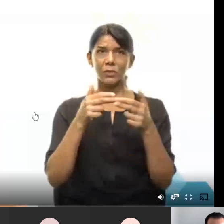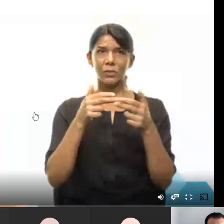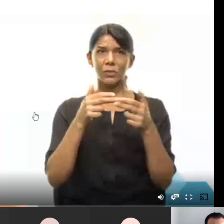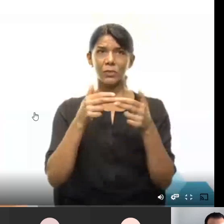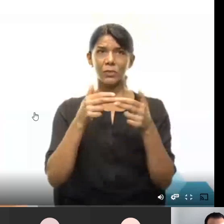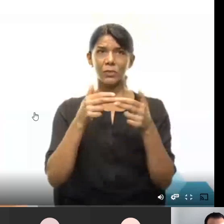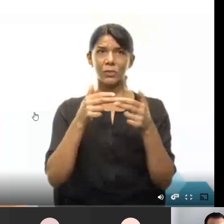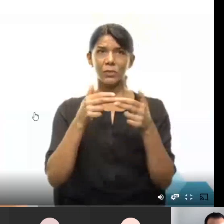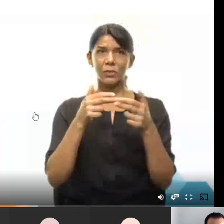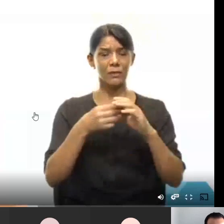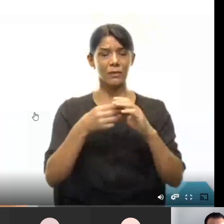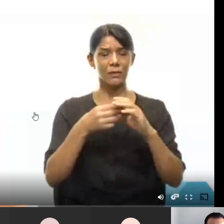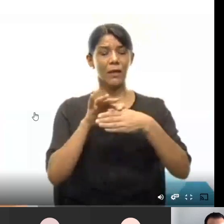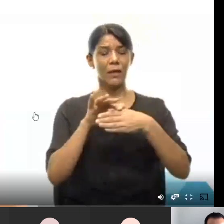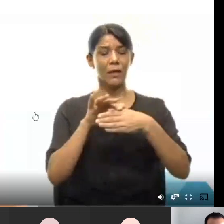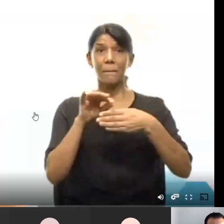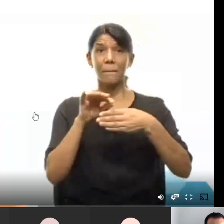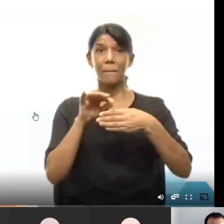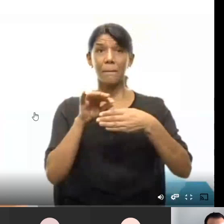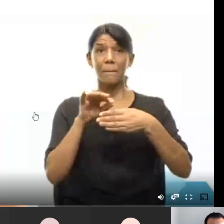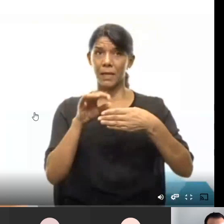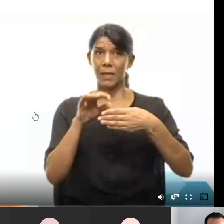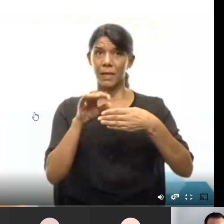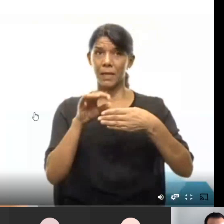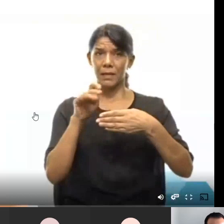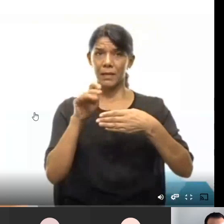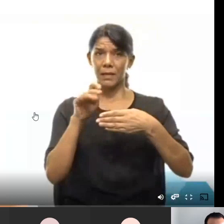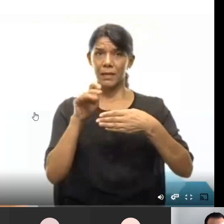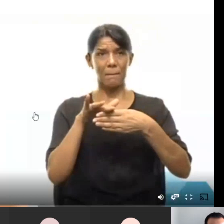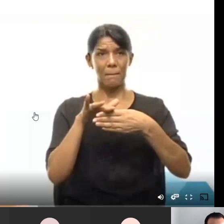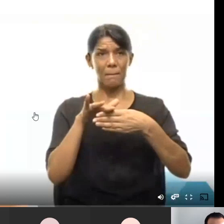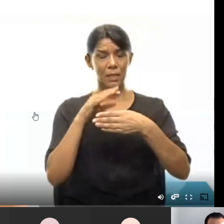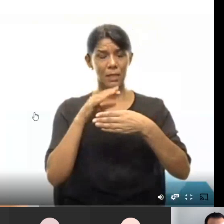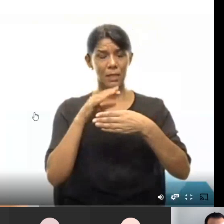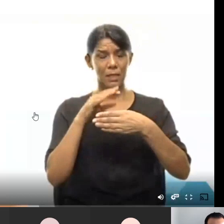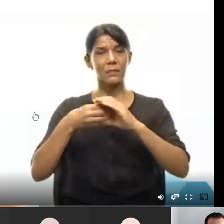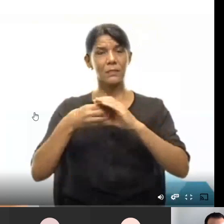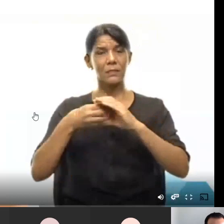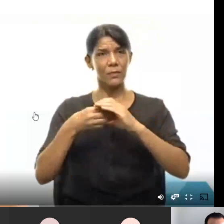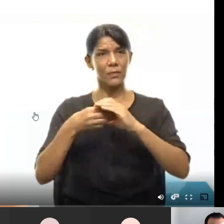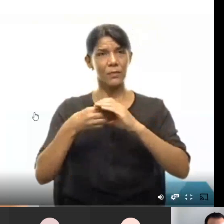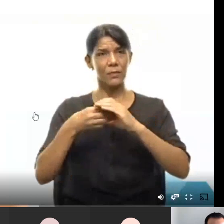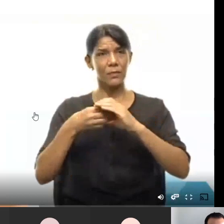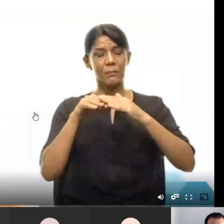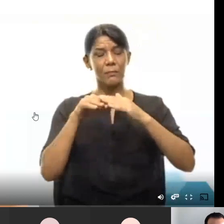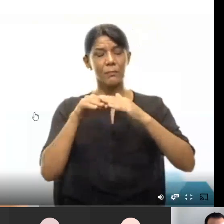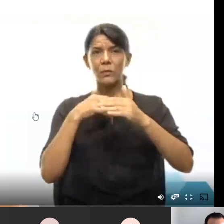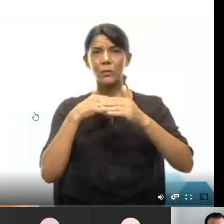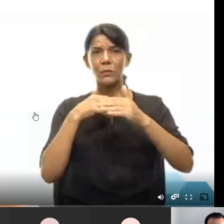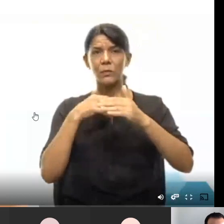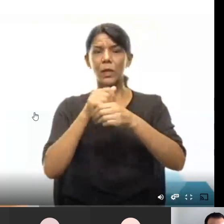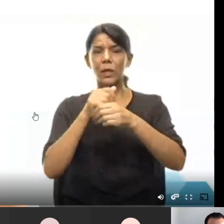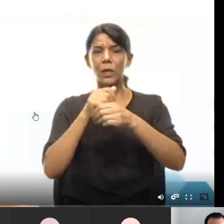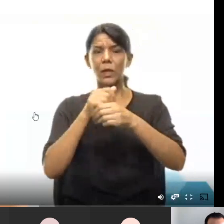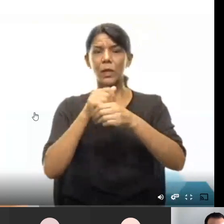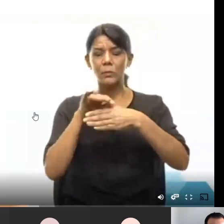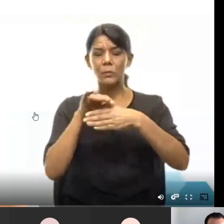da epiderme, né? Nós temos aqui epiderme e são essas células mais basais logo acima do